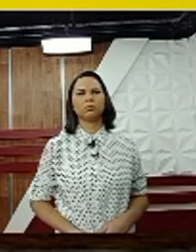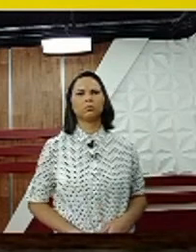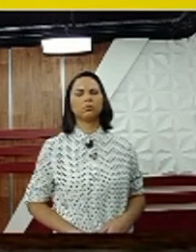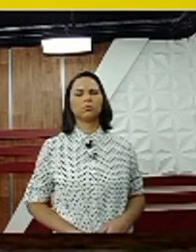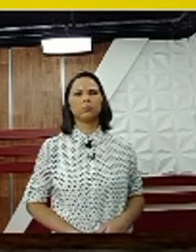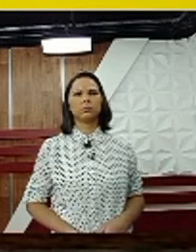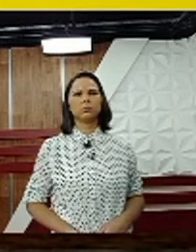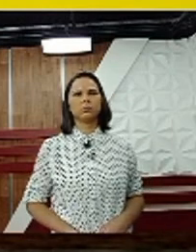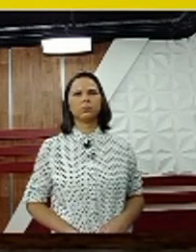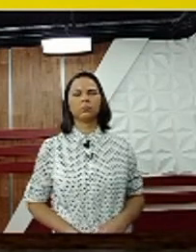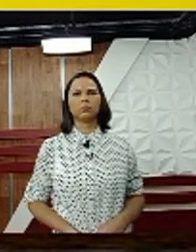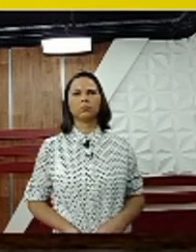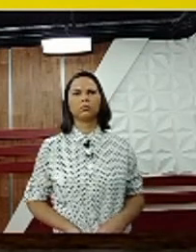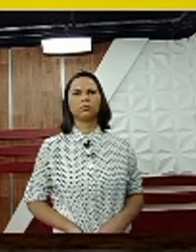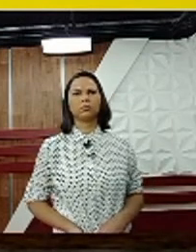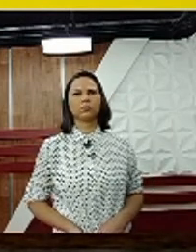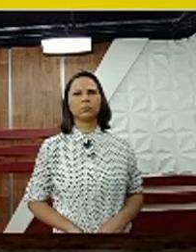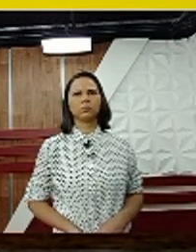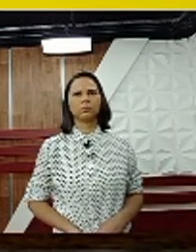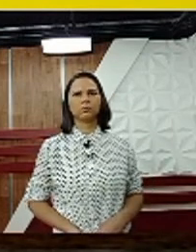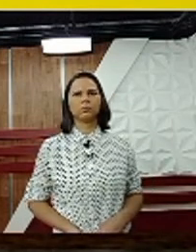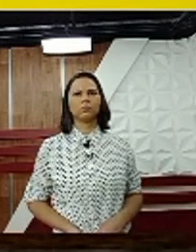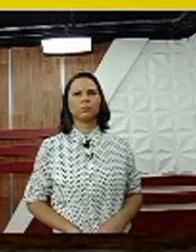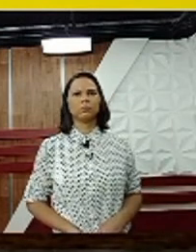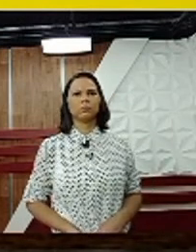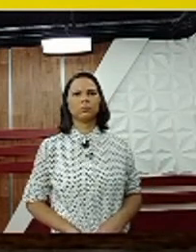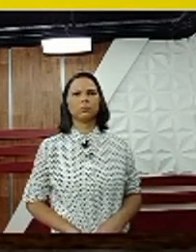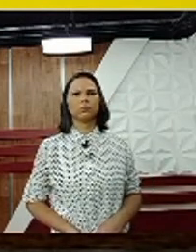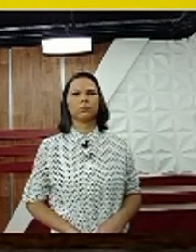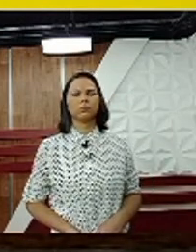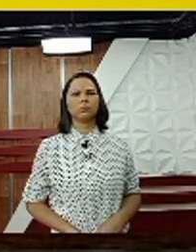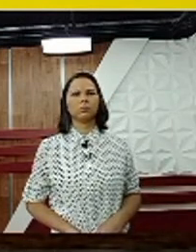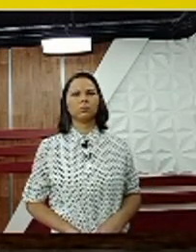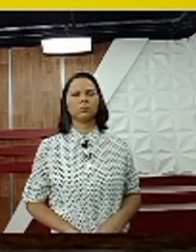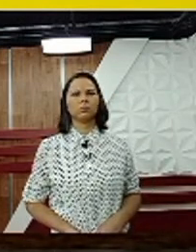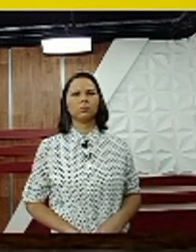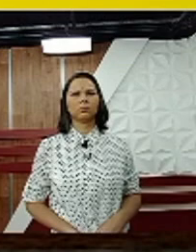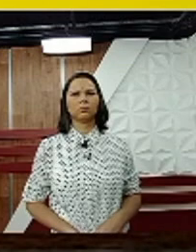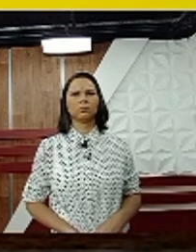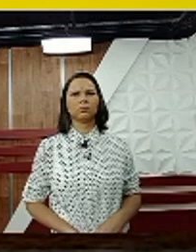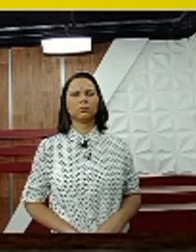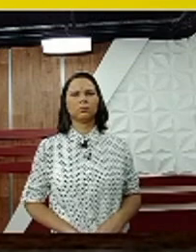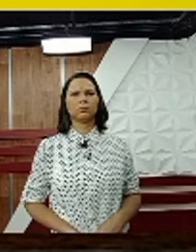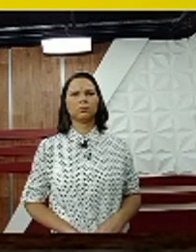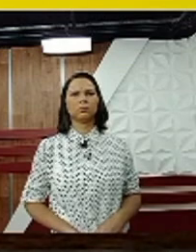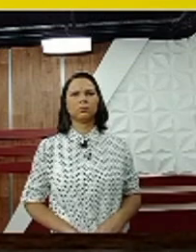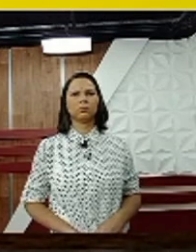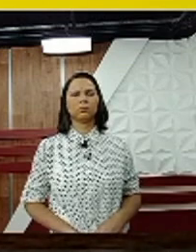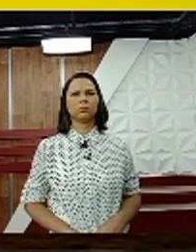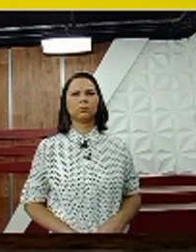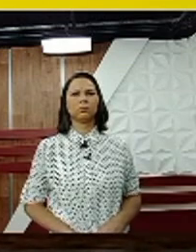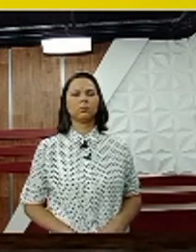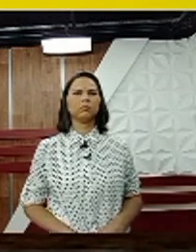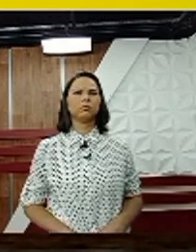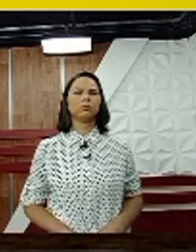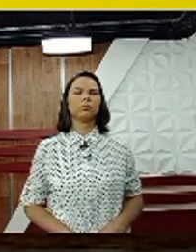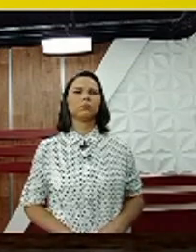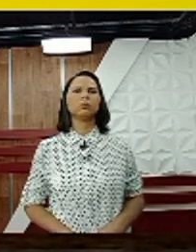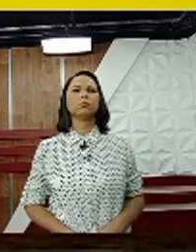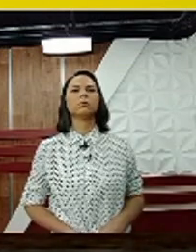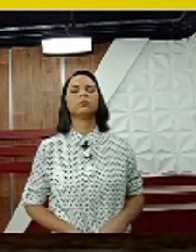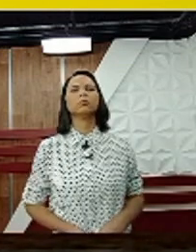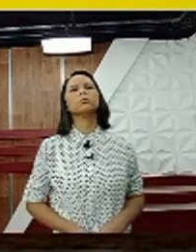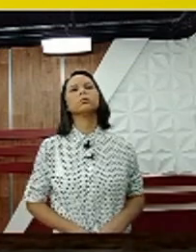de profissionais dessa área que nos procura para saber quando vai abrir, até alguns com projetos que já